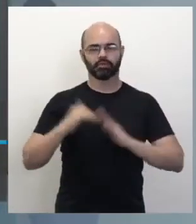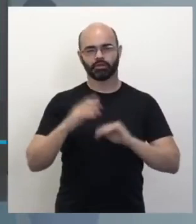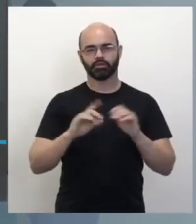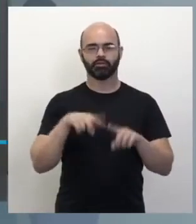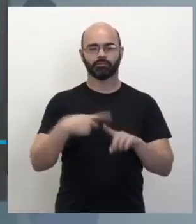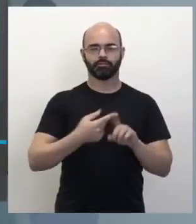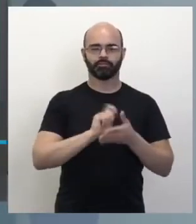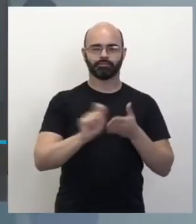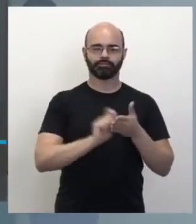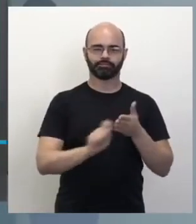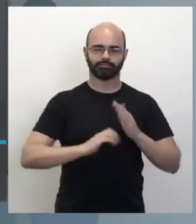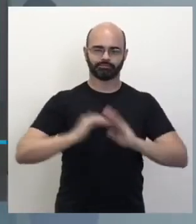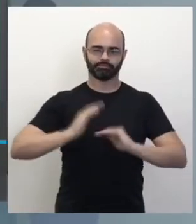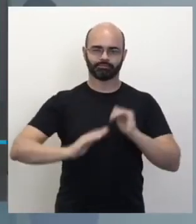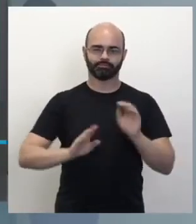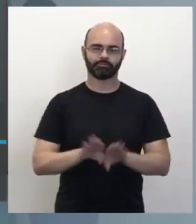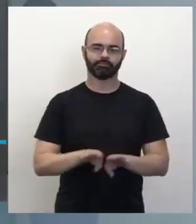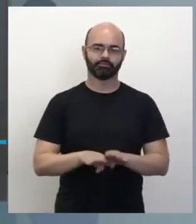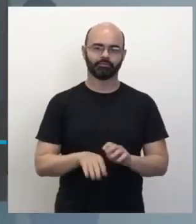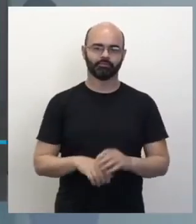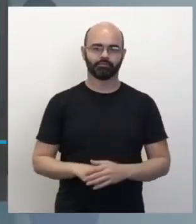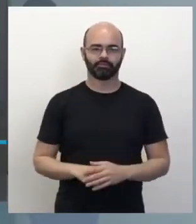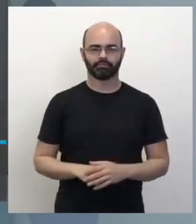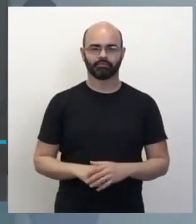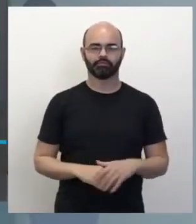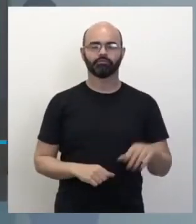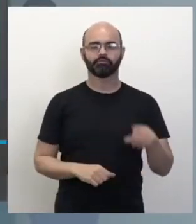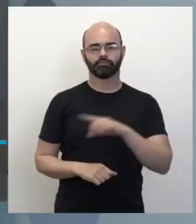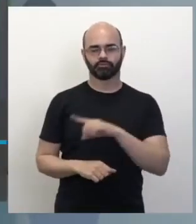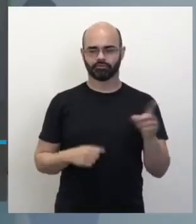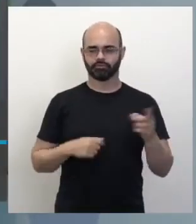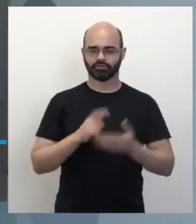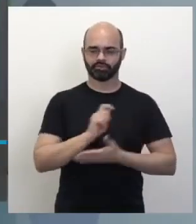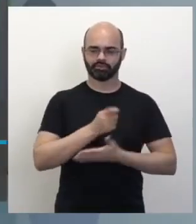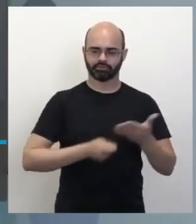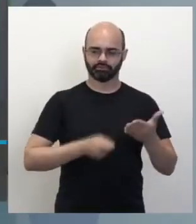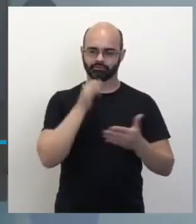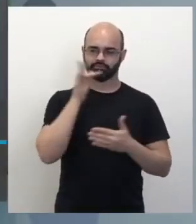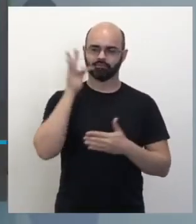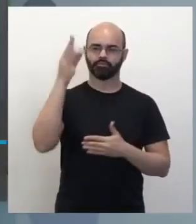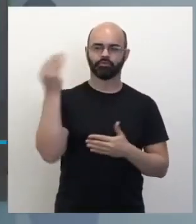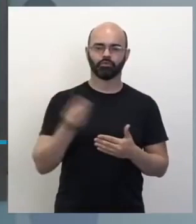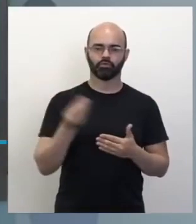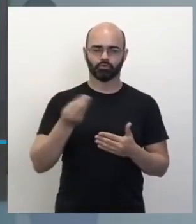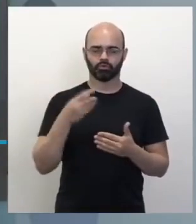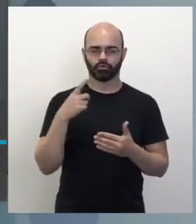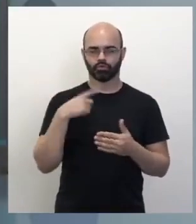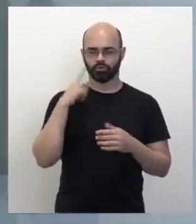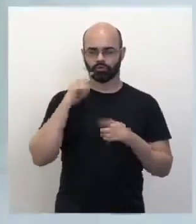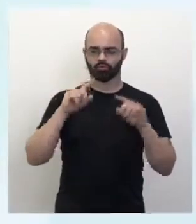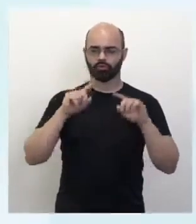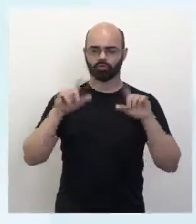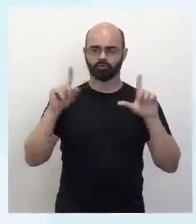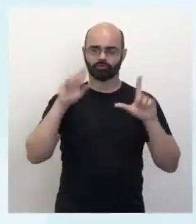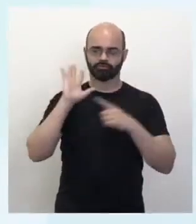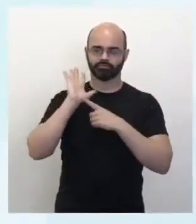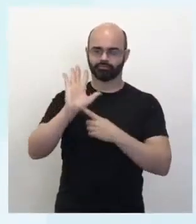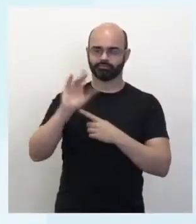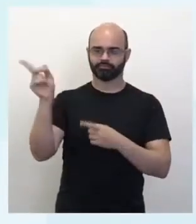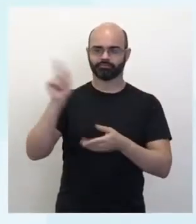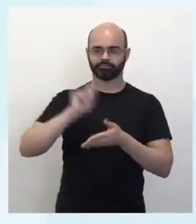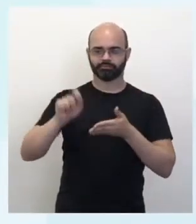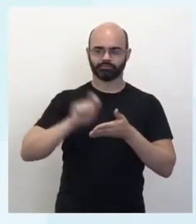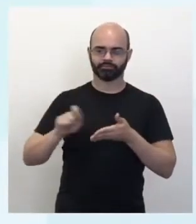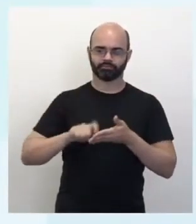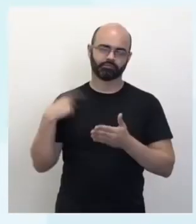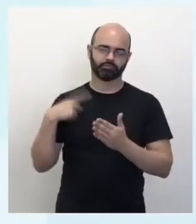escrita. A lição de casa de vocês é escrever também uma redação sobre os planos de futuro. Vou aparecer na tela para vocês aí as habilidades de writing, a gente não